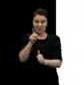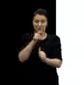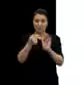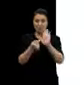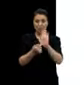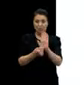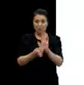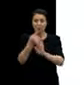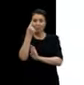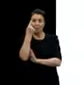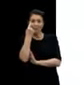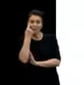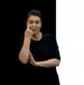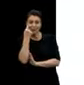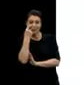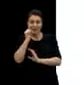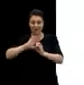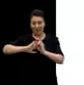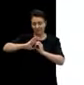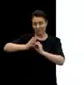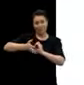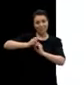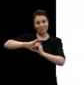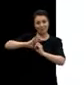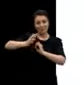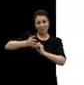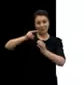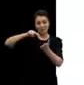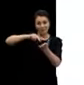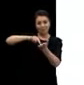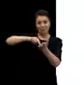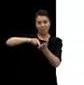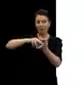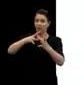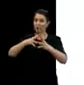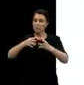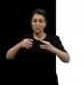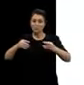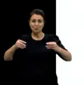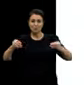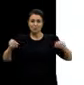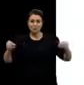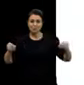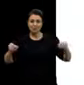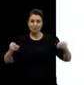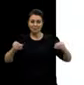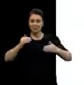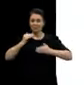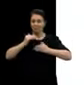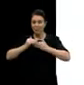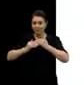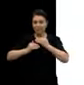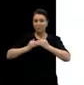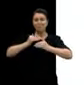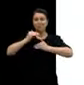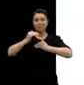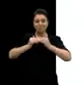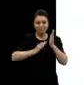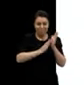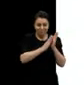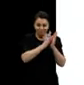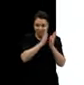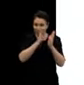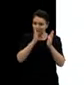ver pontilhado a membrana nuclear, que ela vai desaparecendo conforme o processo vai se